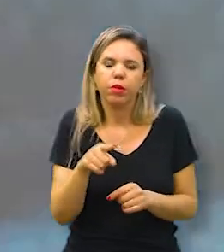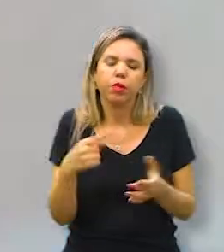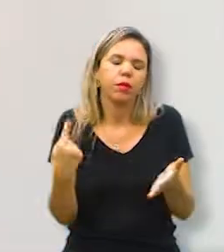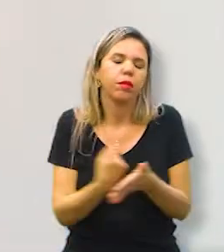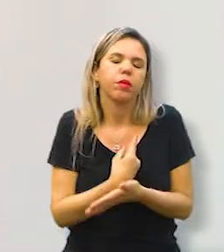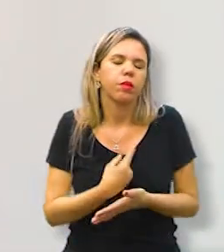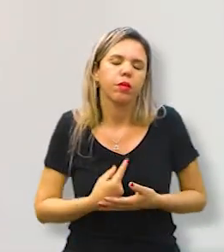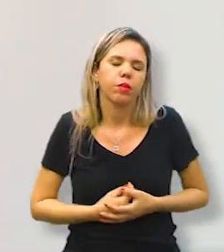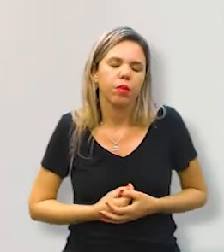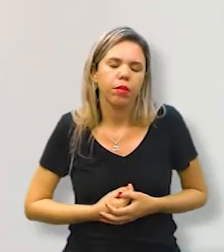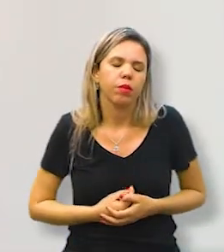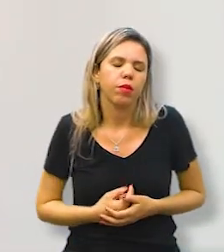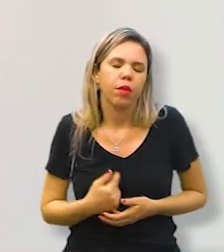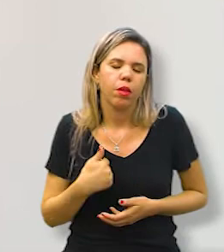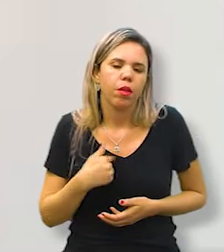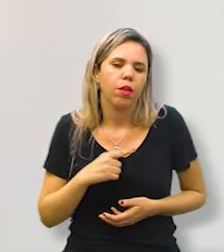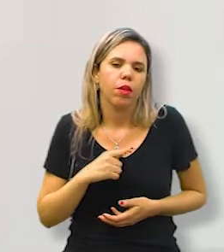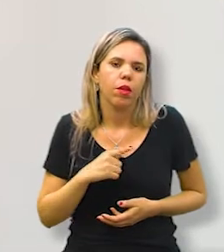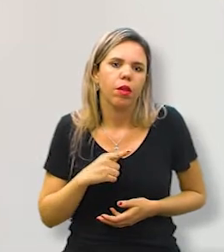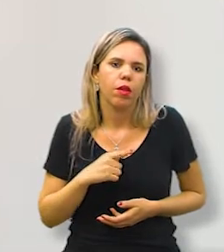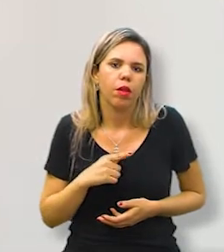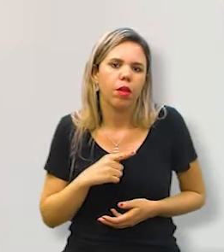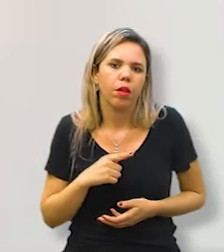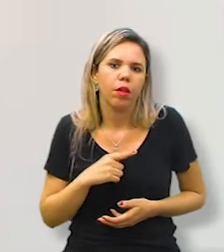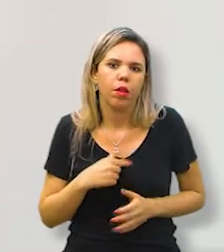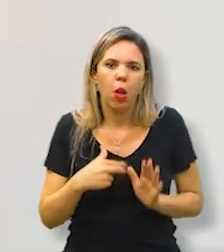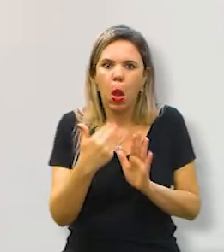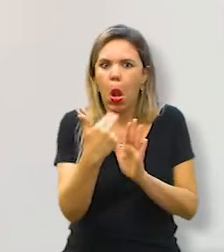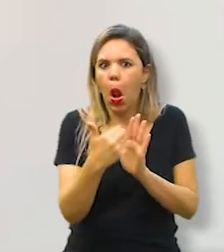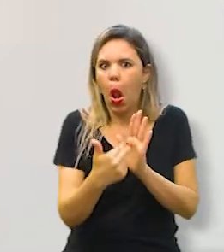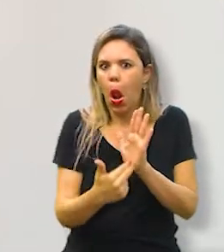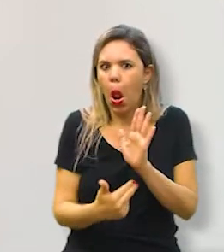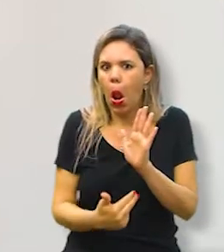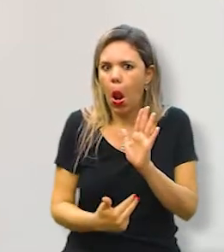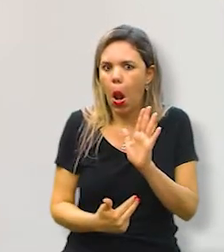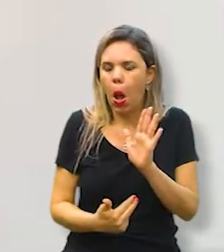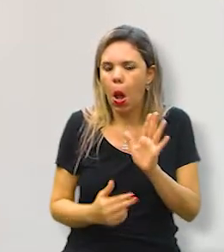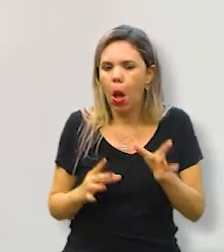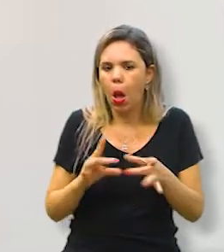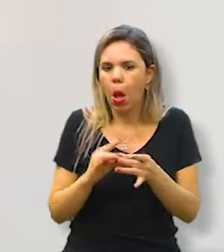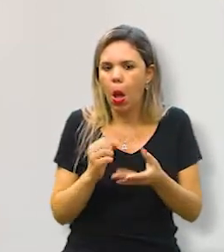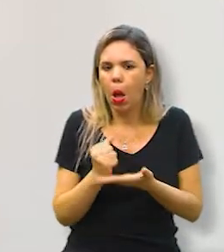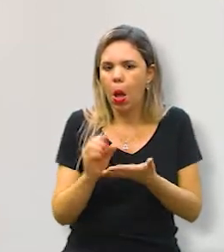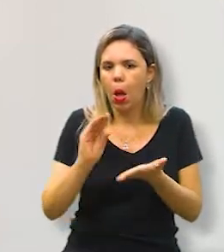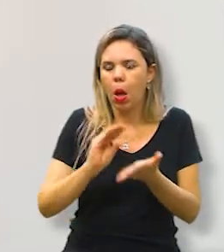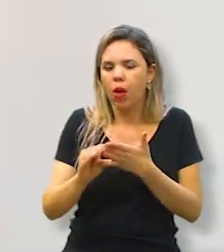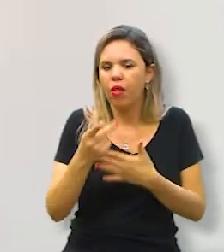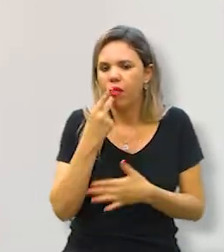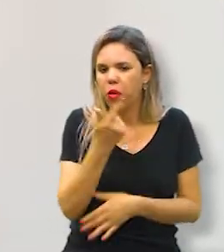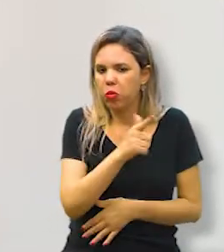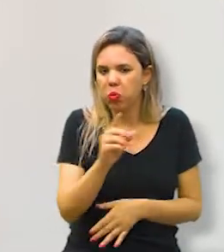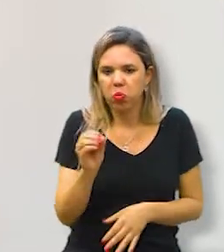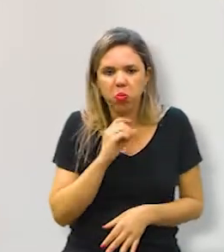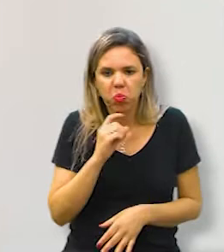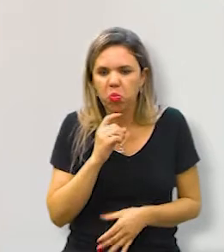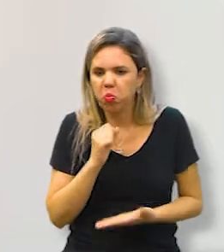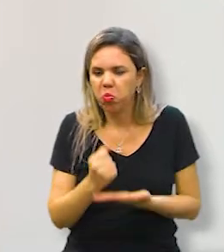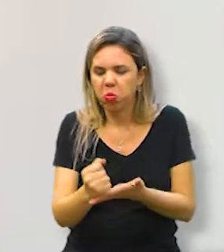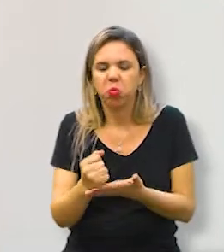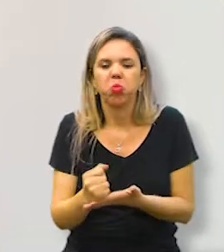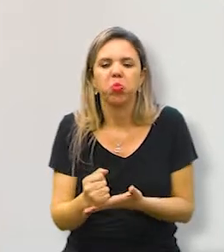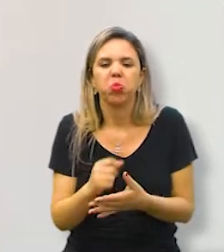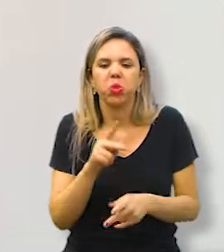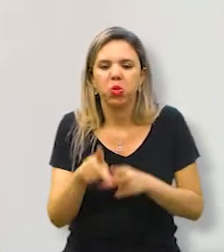perguntar se eu tenho uma lista de sócios contribuintes, eu vou dizer que não. A lista de